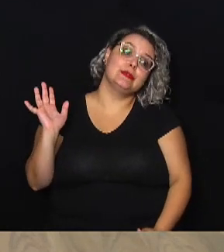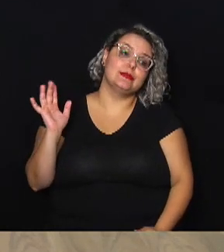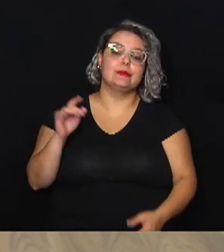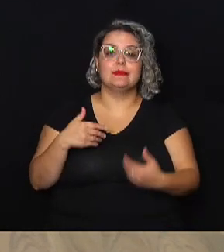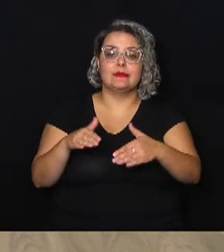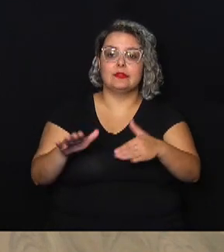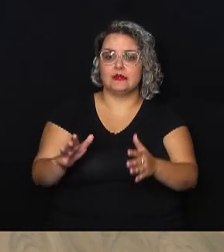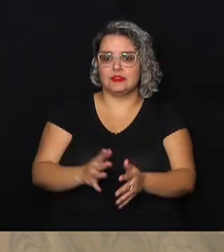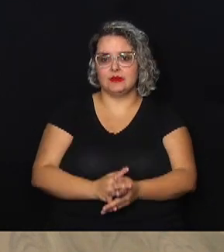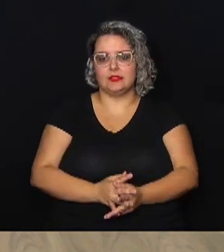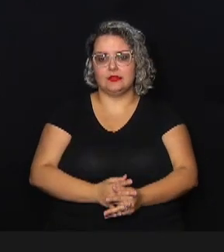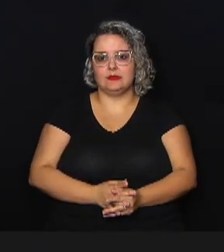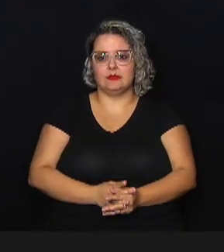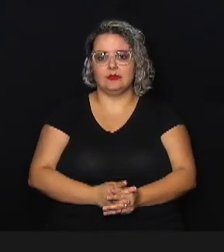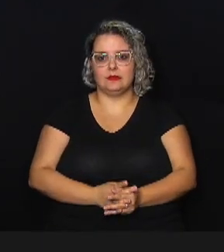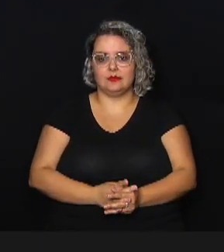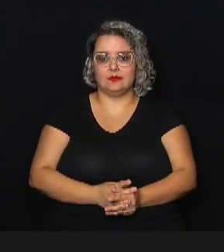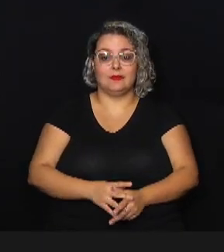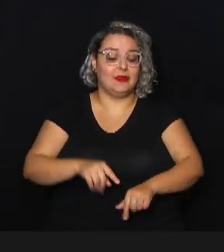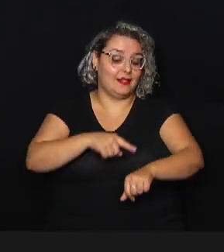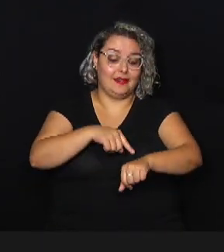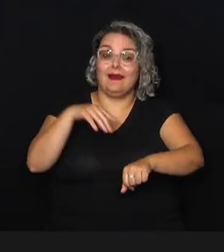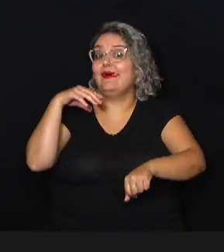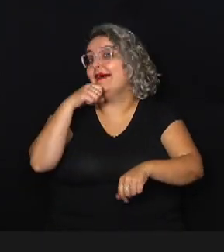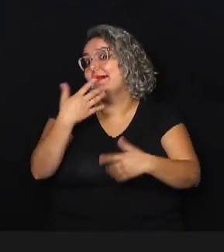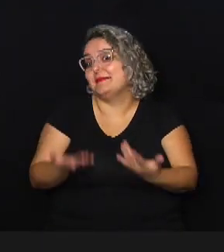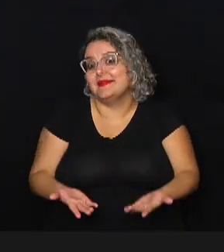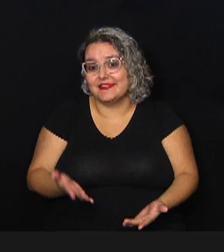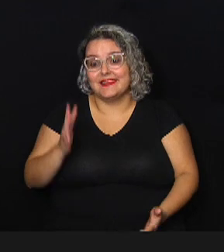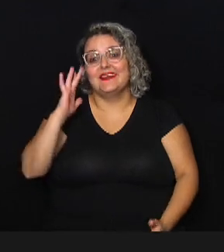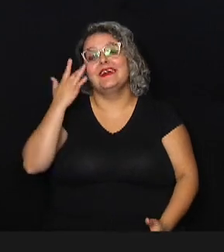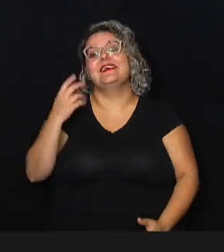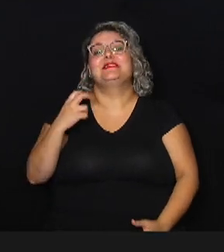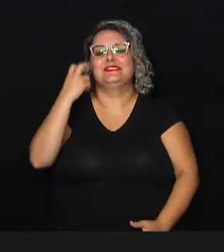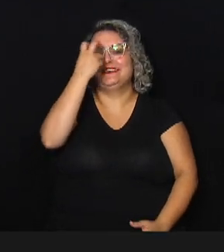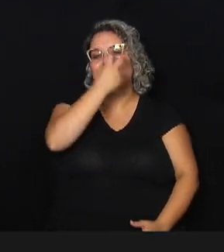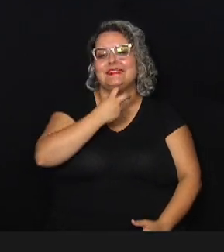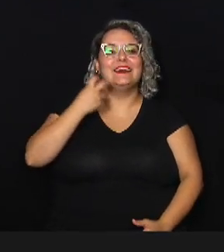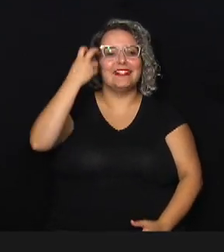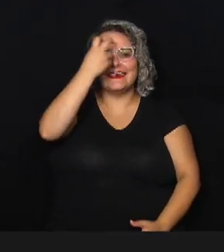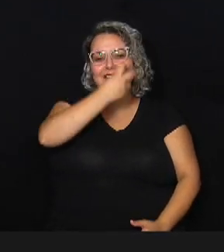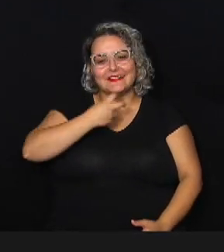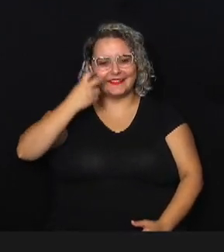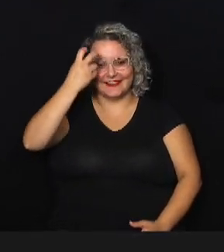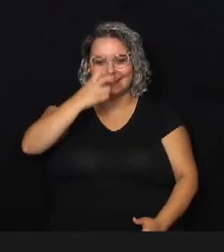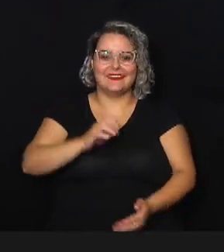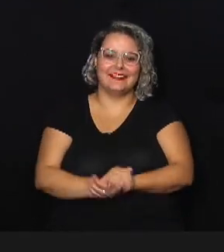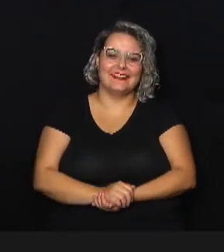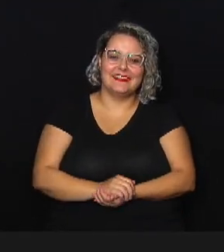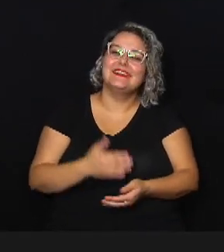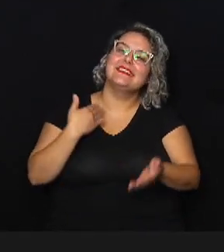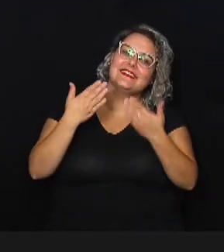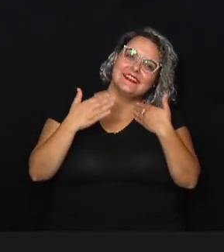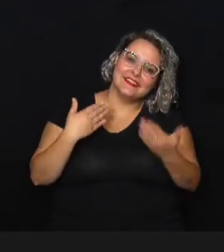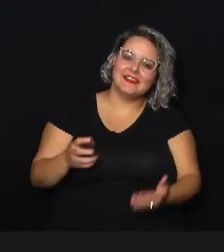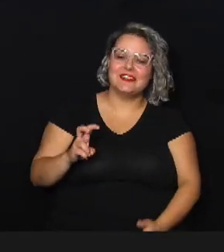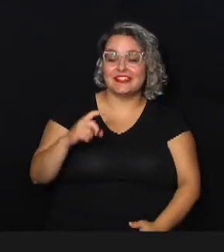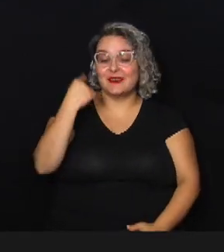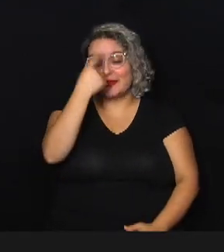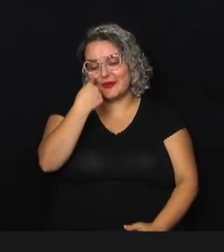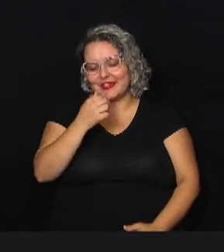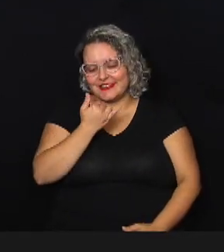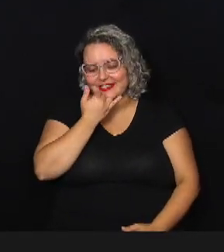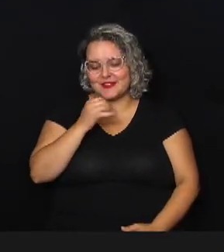deixando. Passou muito rápido, eu acho que a gente devia ficar aqui umas 5 horas assim, falando, porque é um assunto que interessa